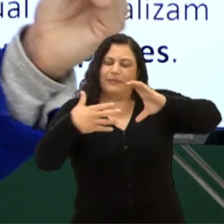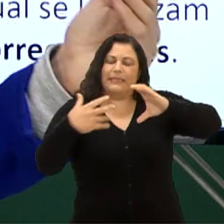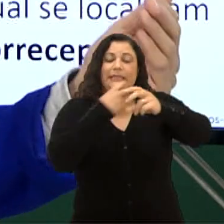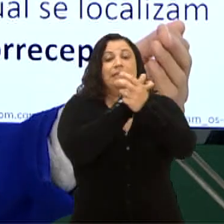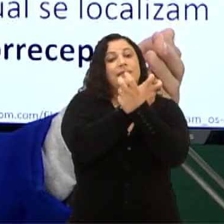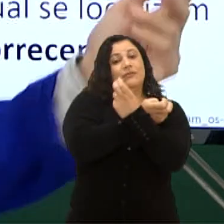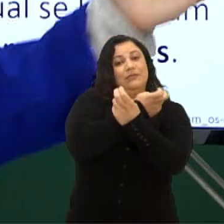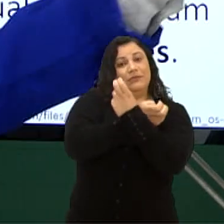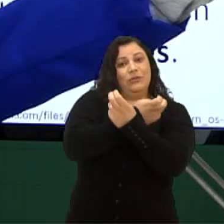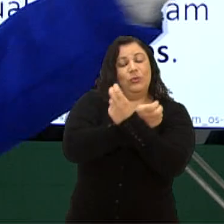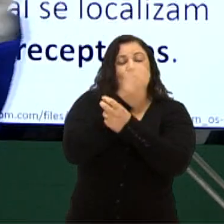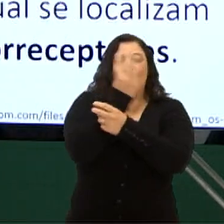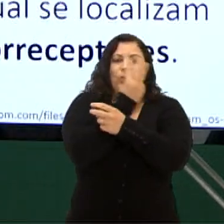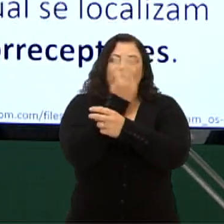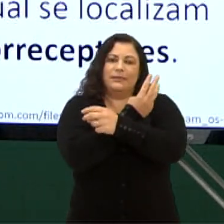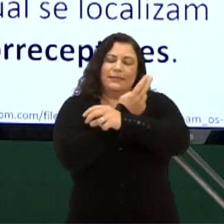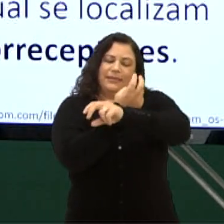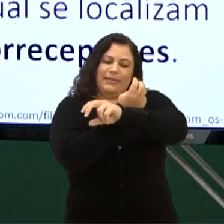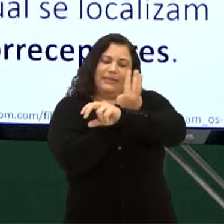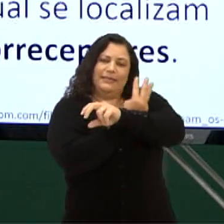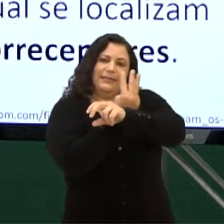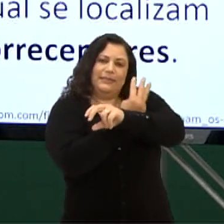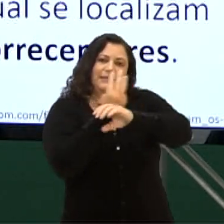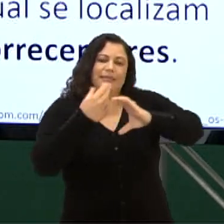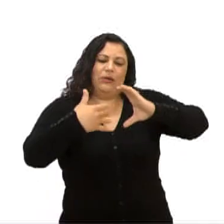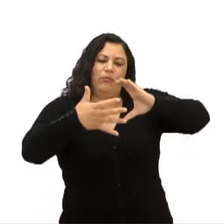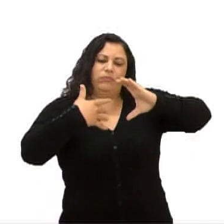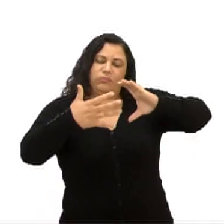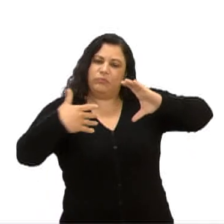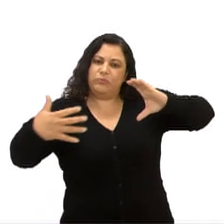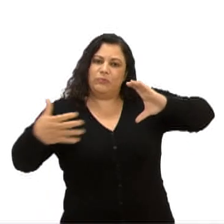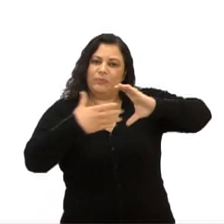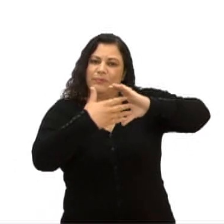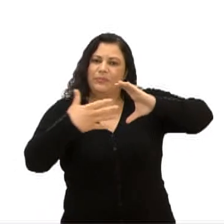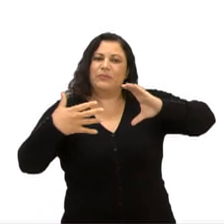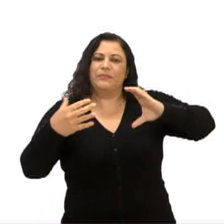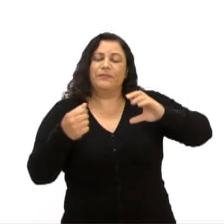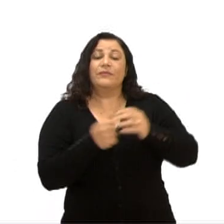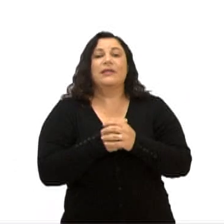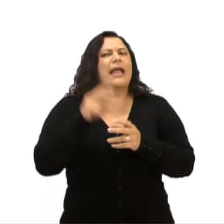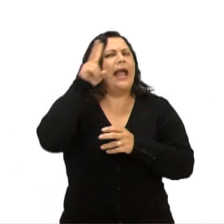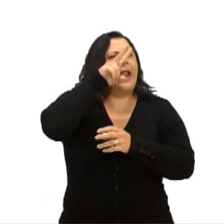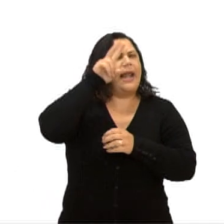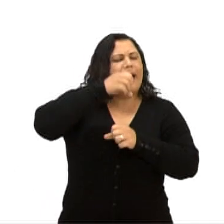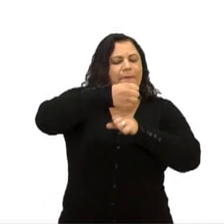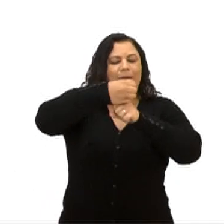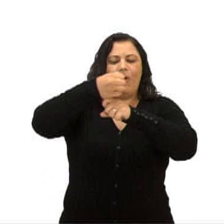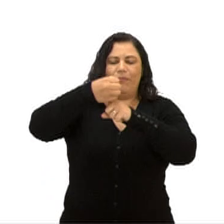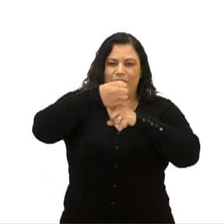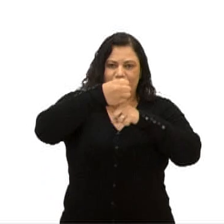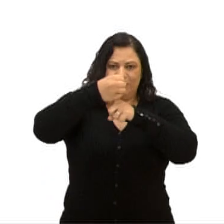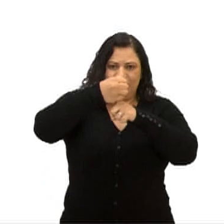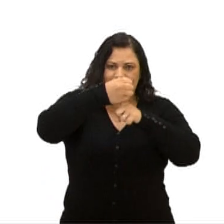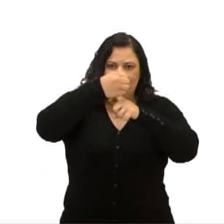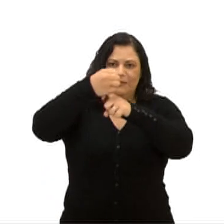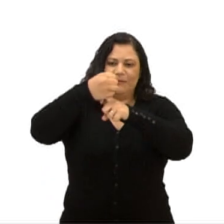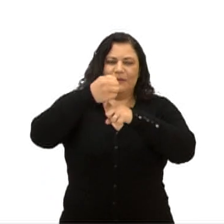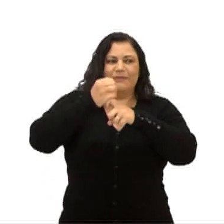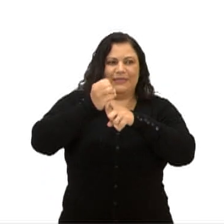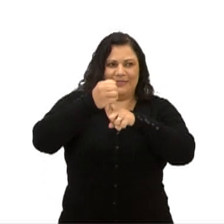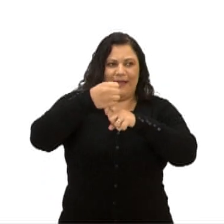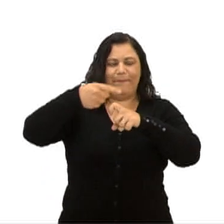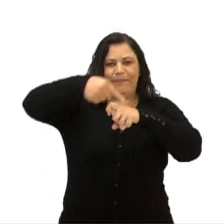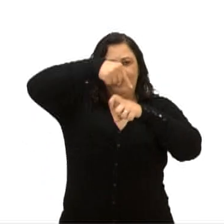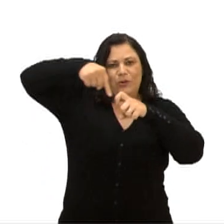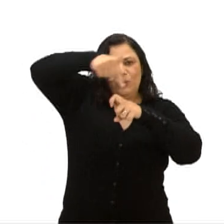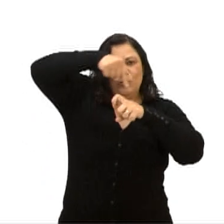estão encostados nessa região chamada cóclea, Fran, que lembra um caracol. Eu acho a parte mais bonitinha. Bonitinha, né? E